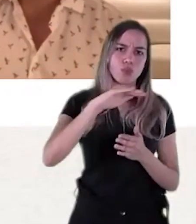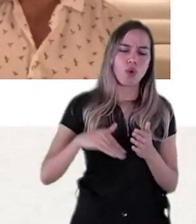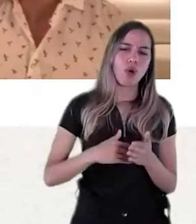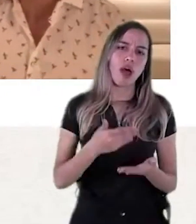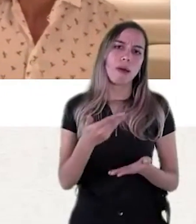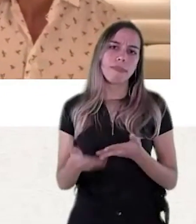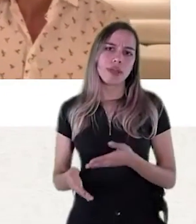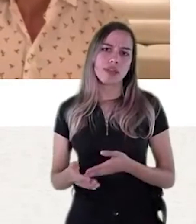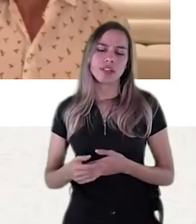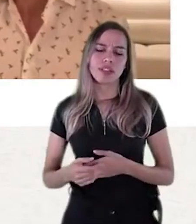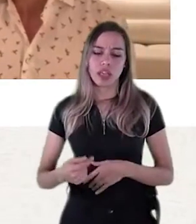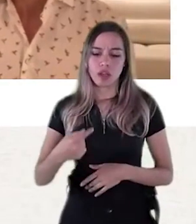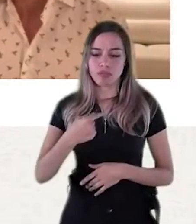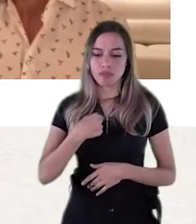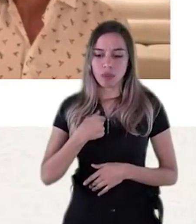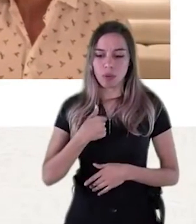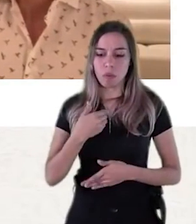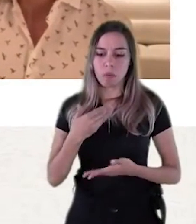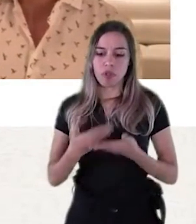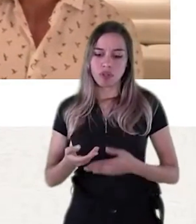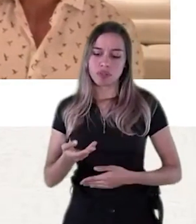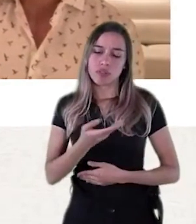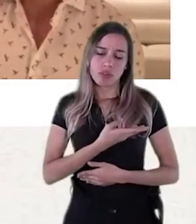muito comigo, Afonso, porque